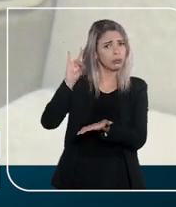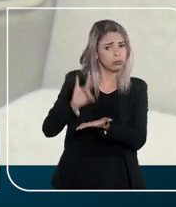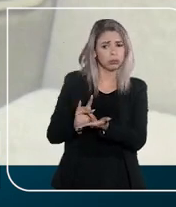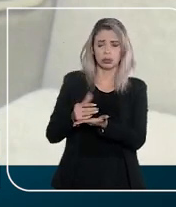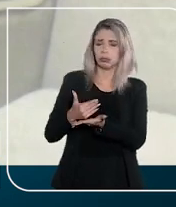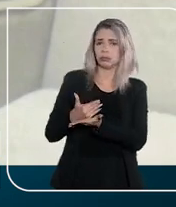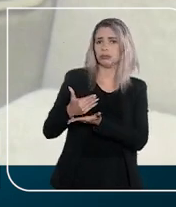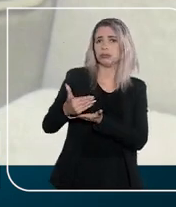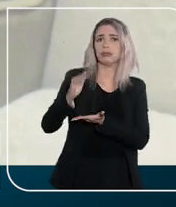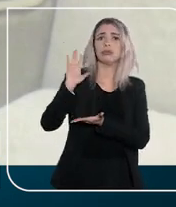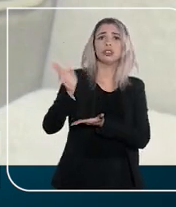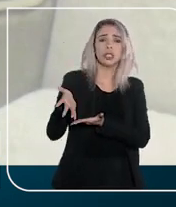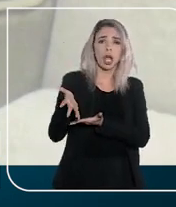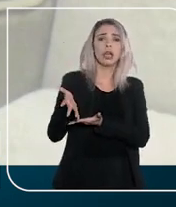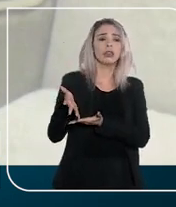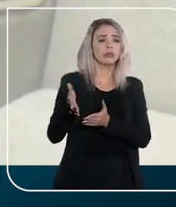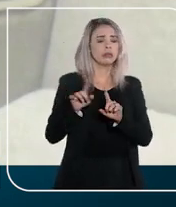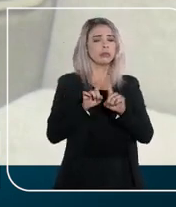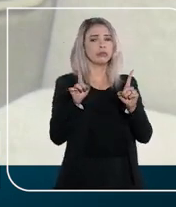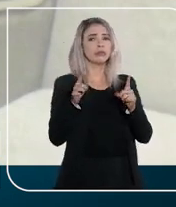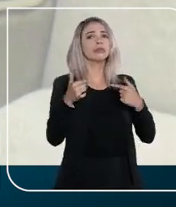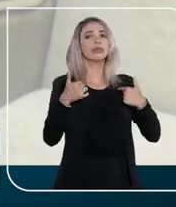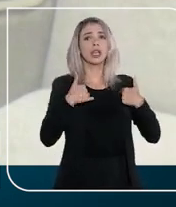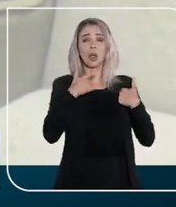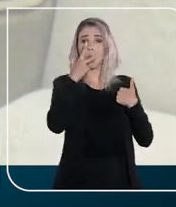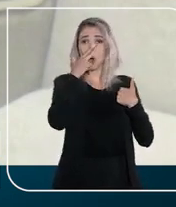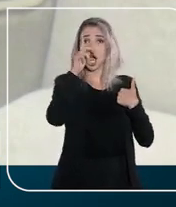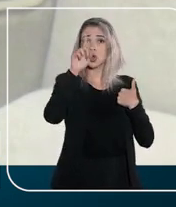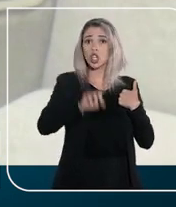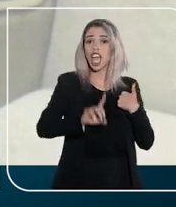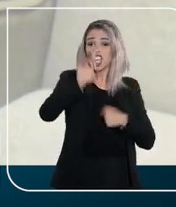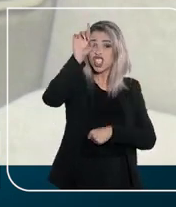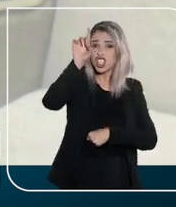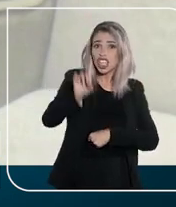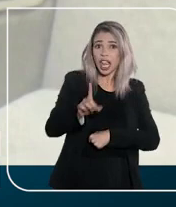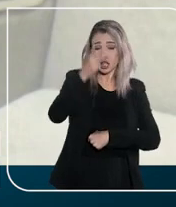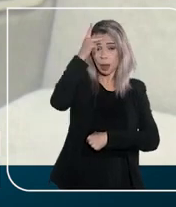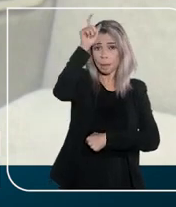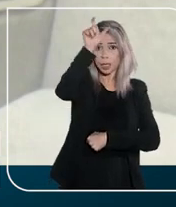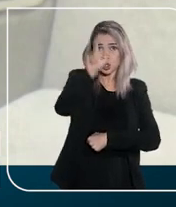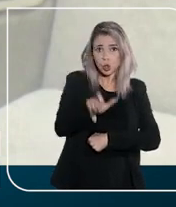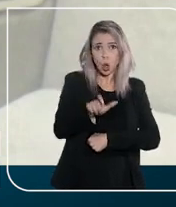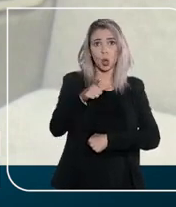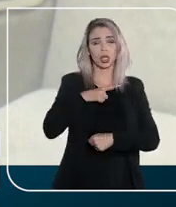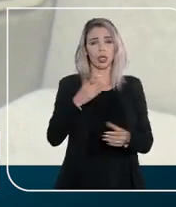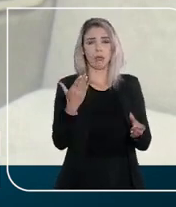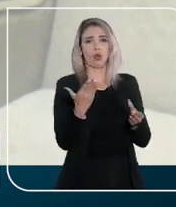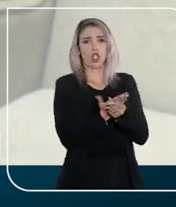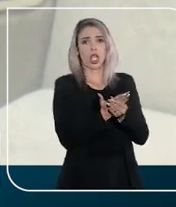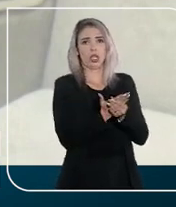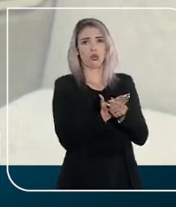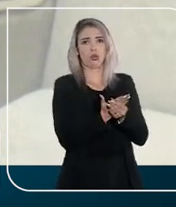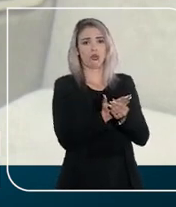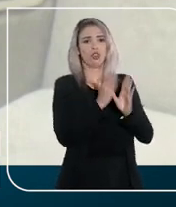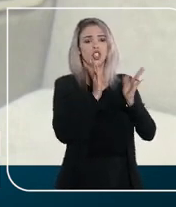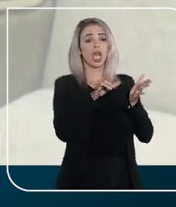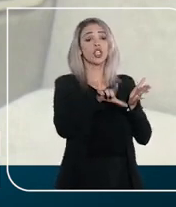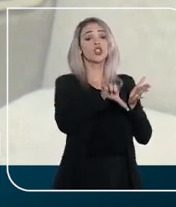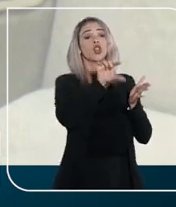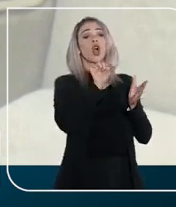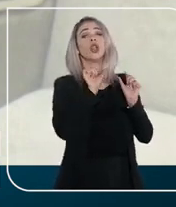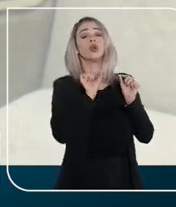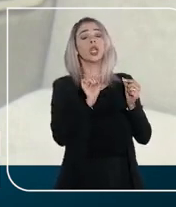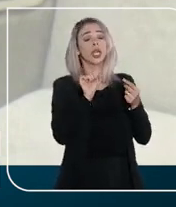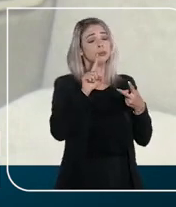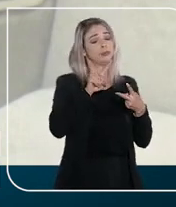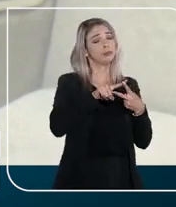entraram em exercício. Então, eu considero que é um direito do candidato, ao ingressar com ação judicial, escolher